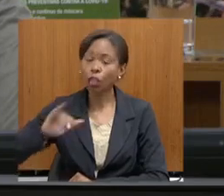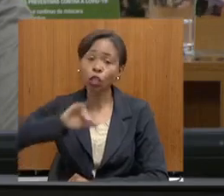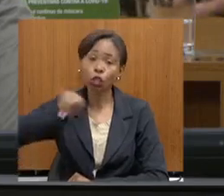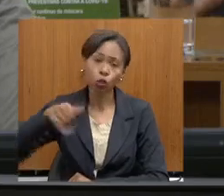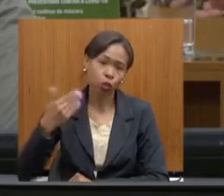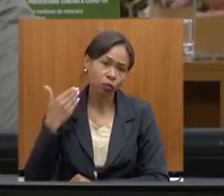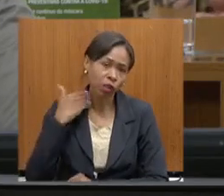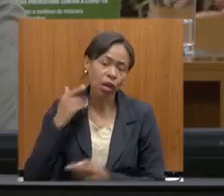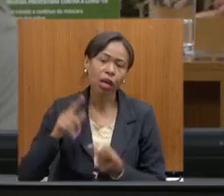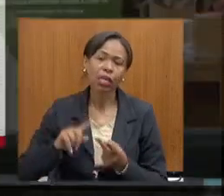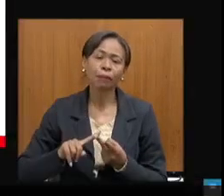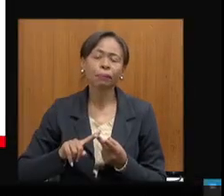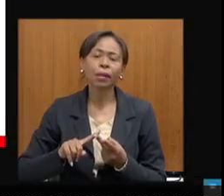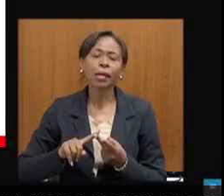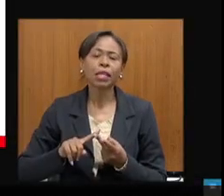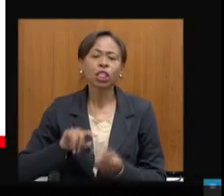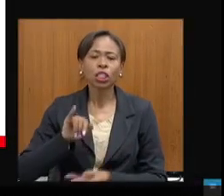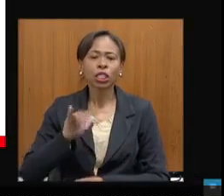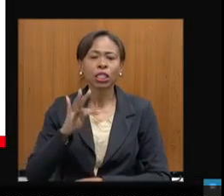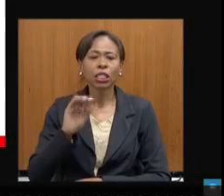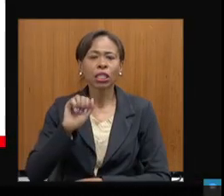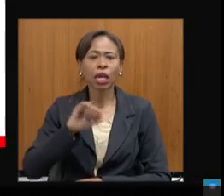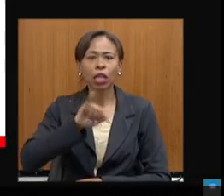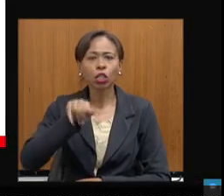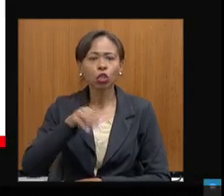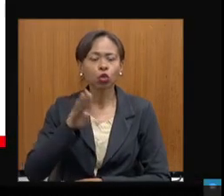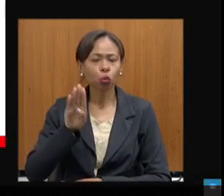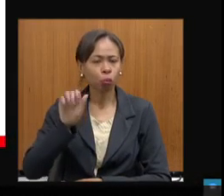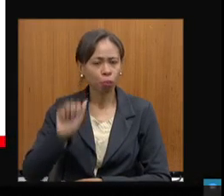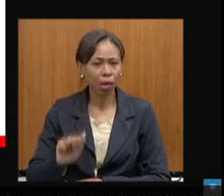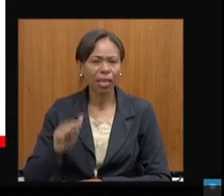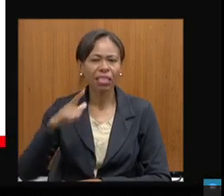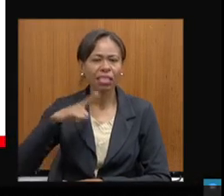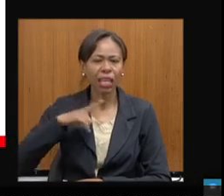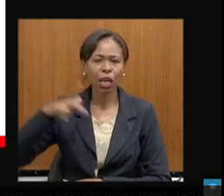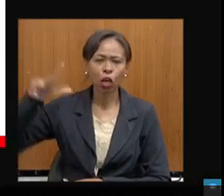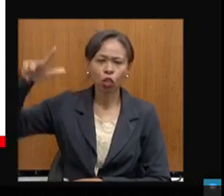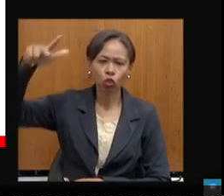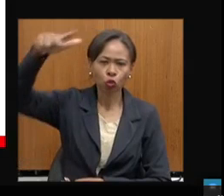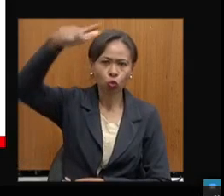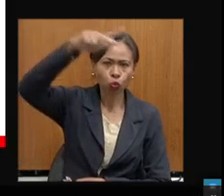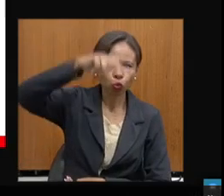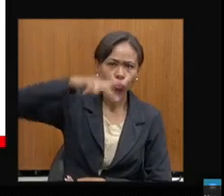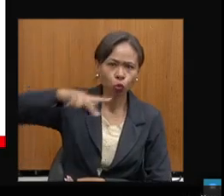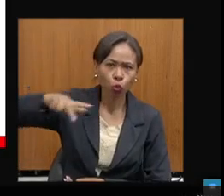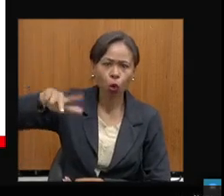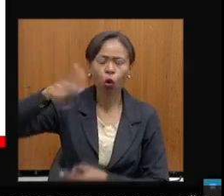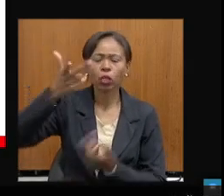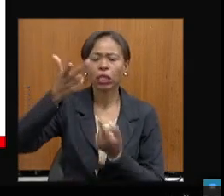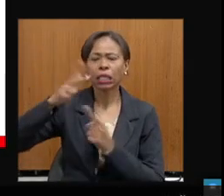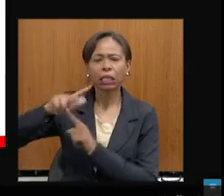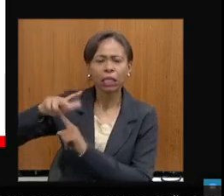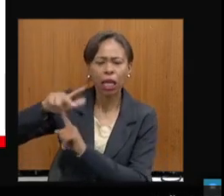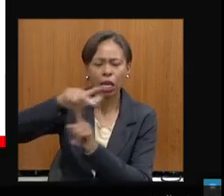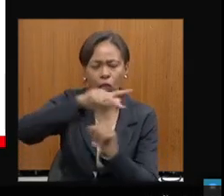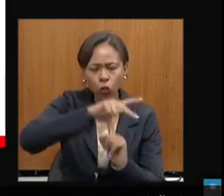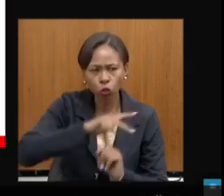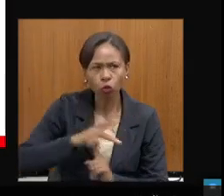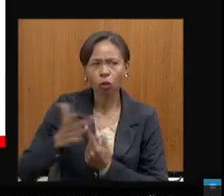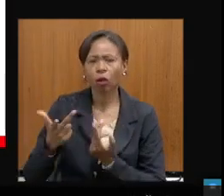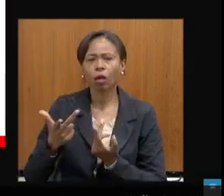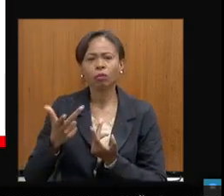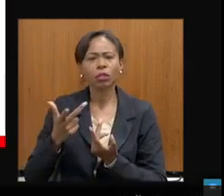rotativas de Itajubá né que são ali nós temos drones nós temos helicópteros nós temos todos uma